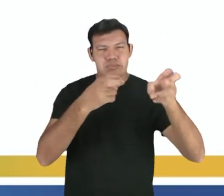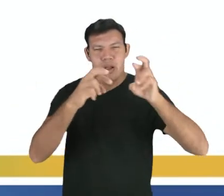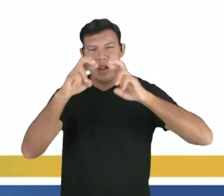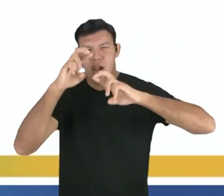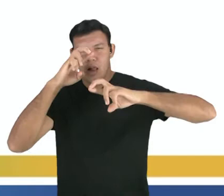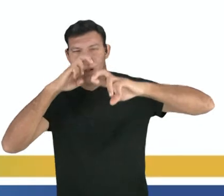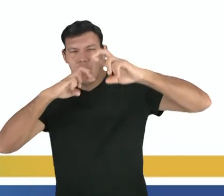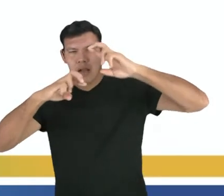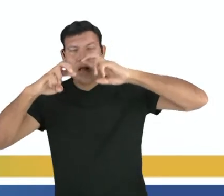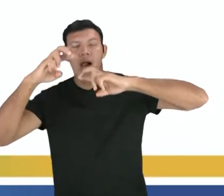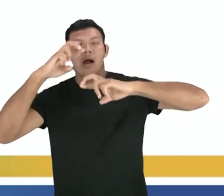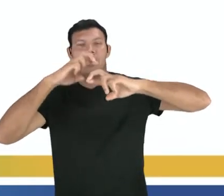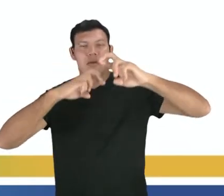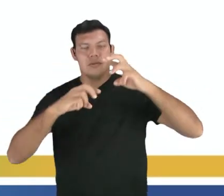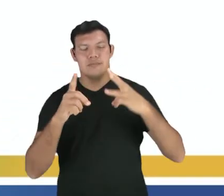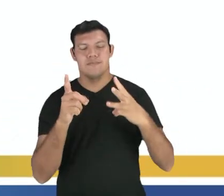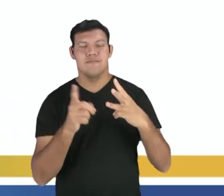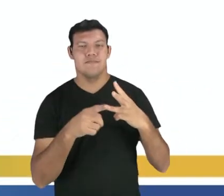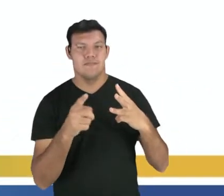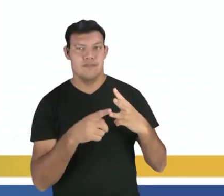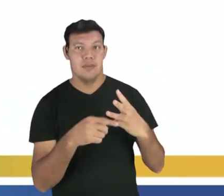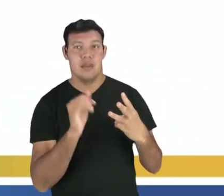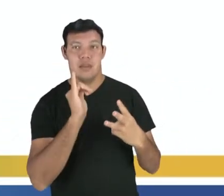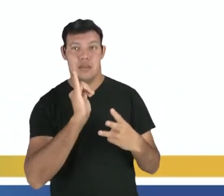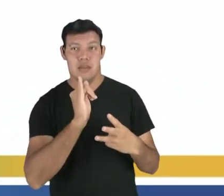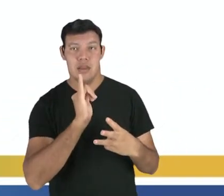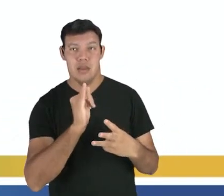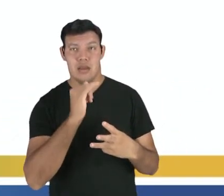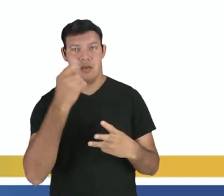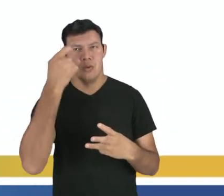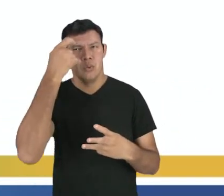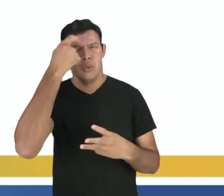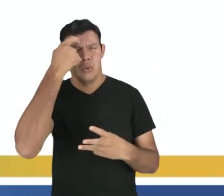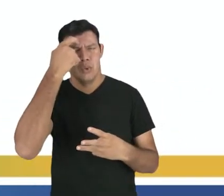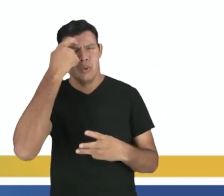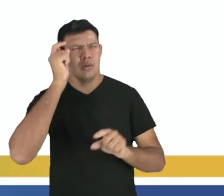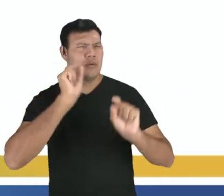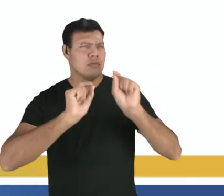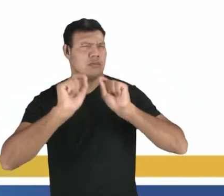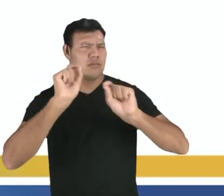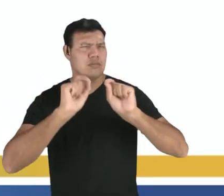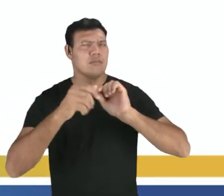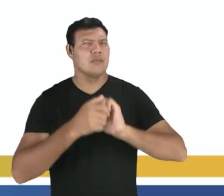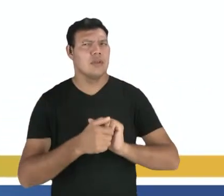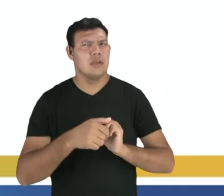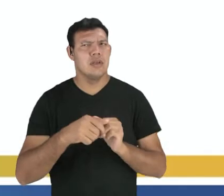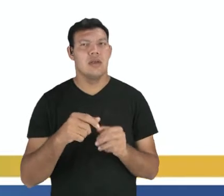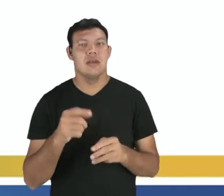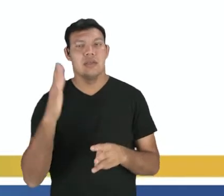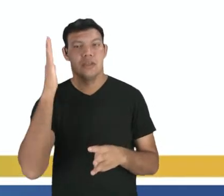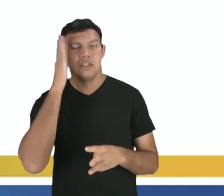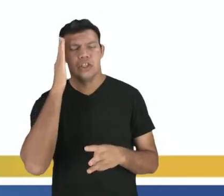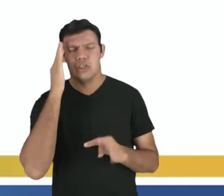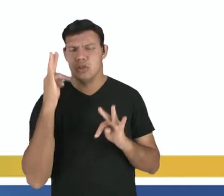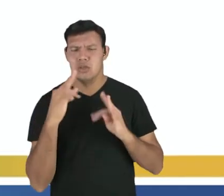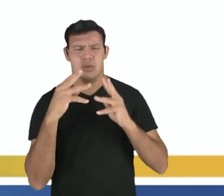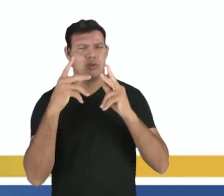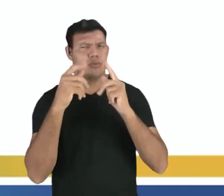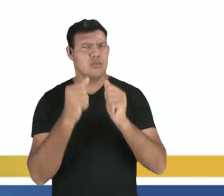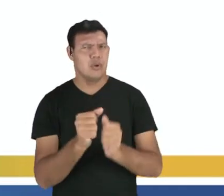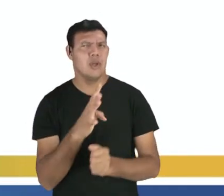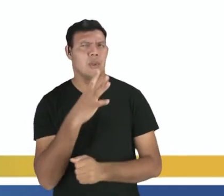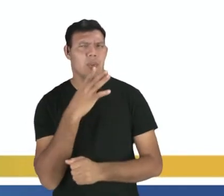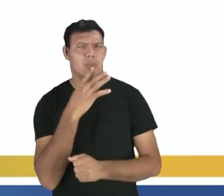observa e o narrador onisciente o que que é o narrador onisciente onisciente é porque ele sabe tudo